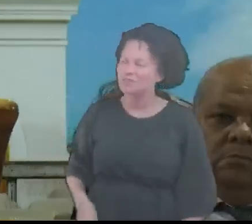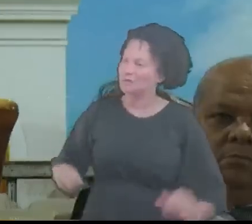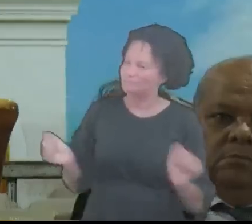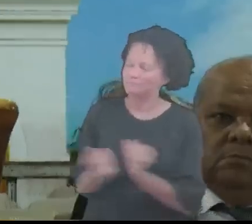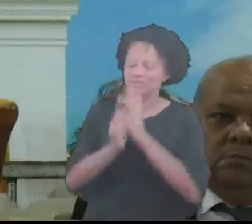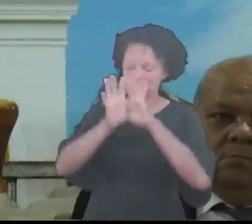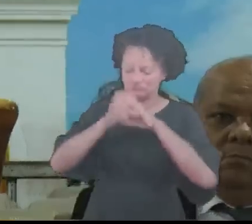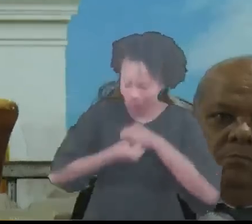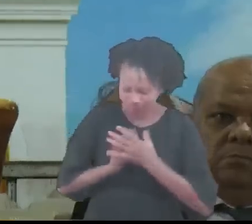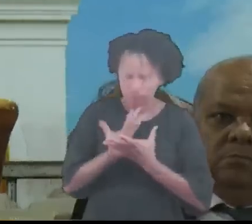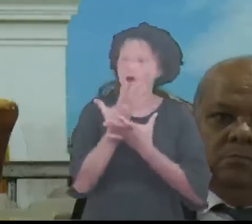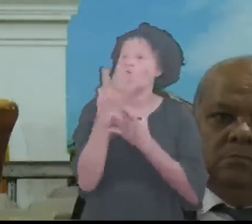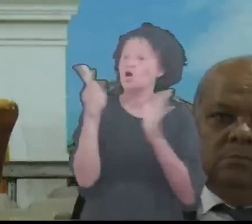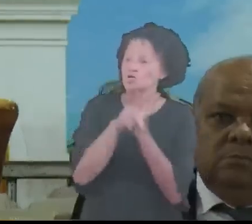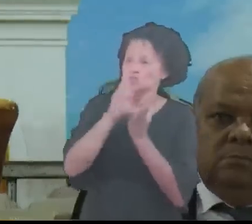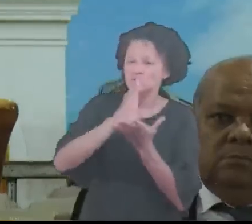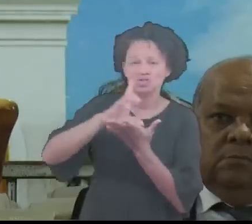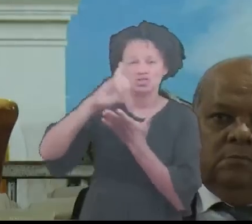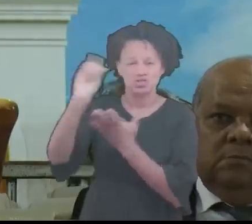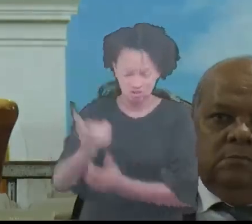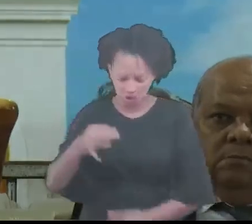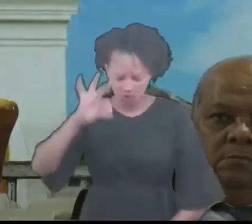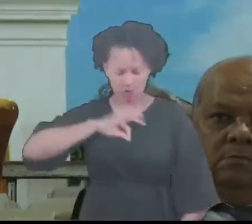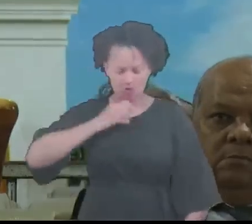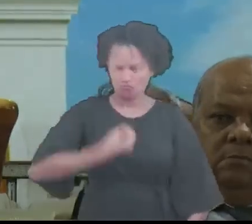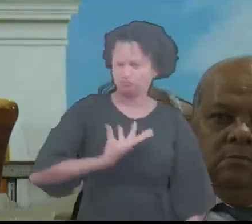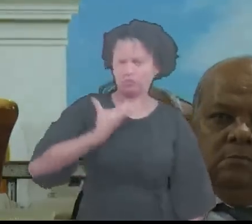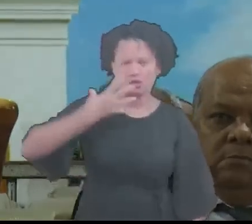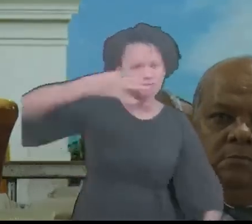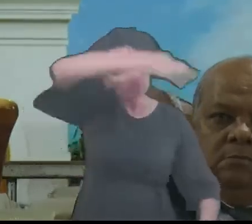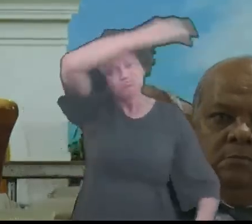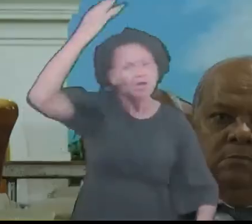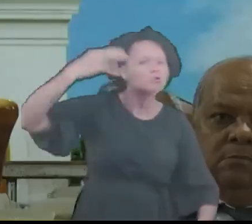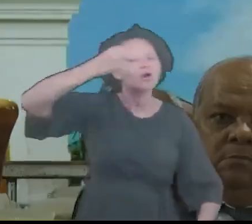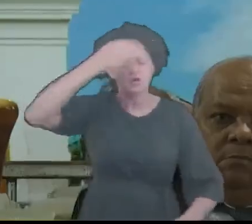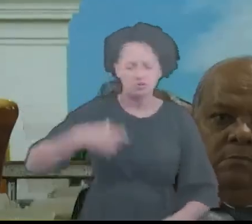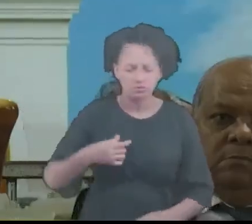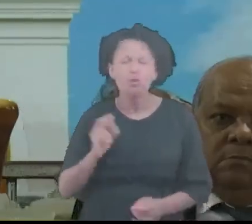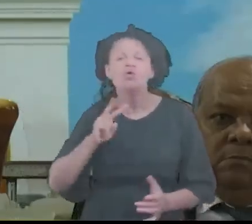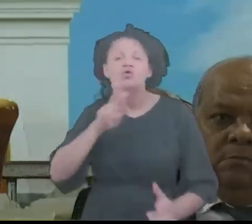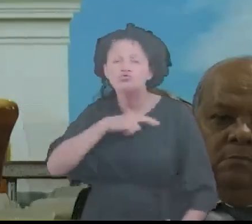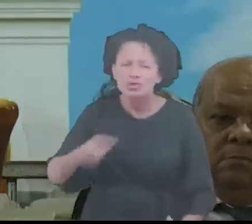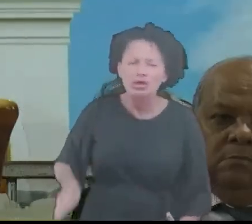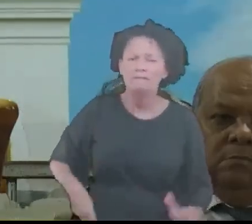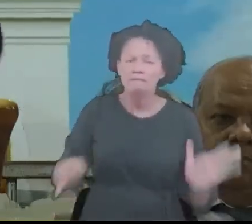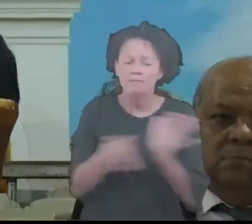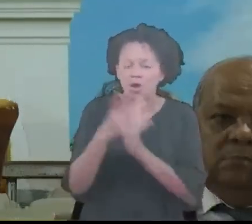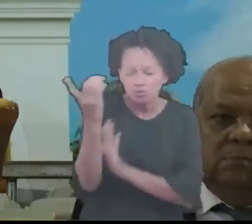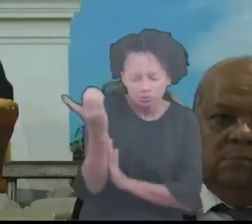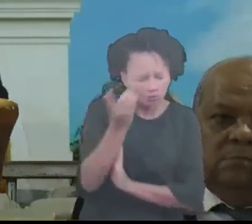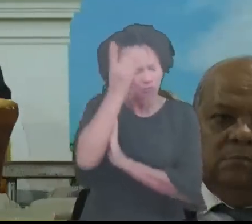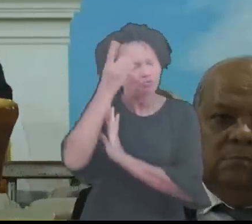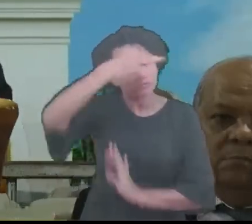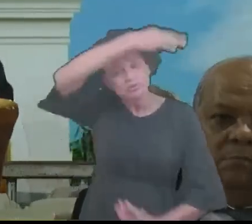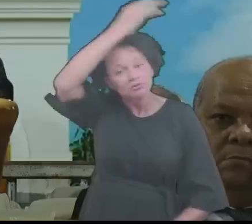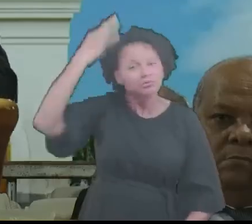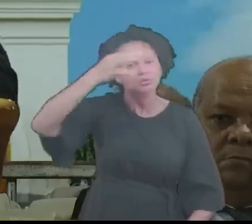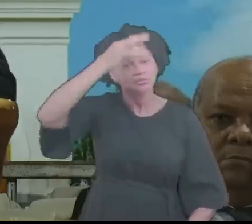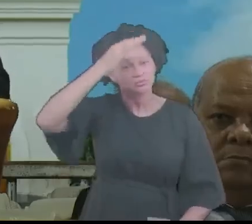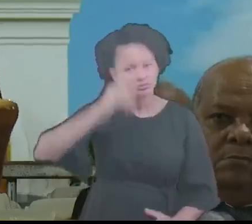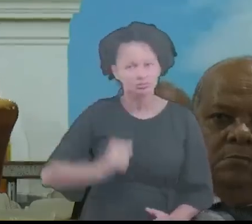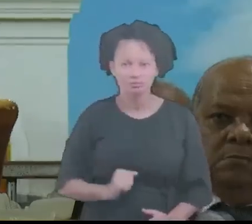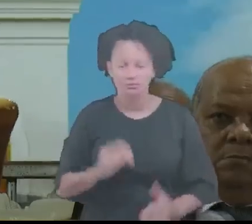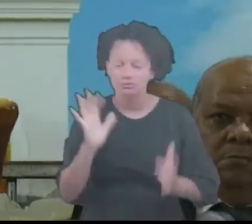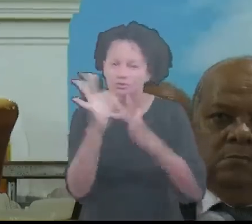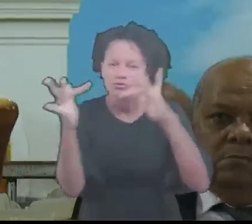divina, representa o fruto do Espírito Santo, representa os dons do Espírito Santo. E